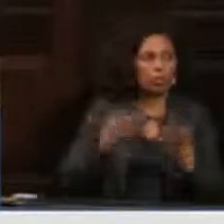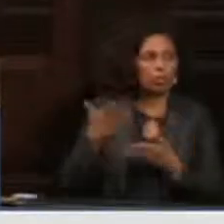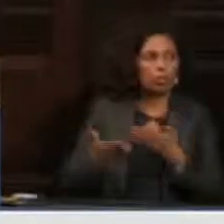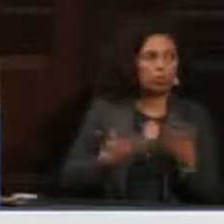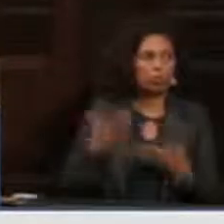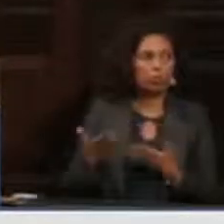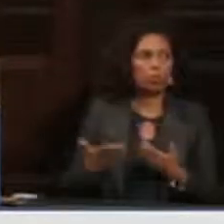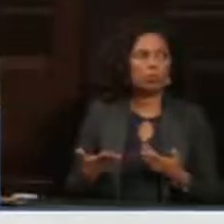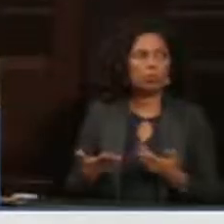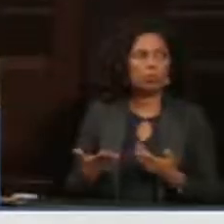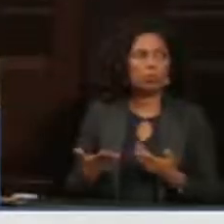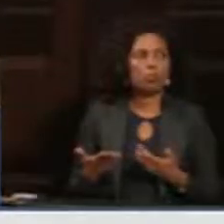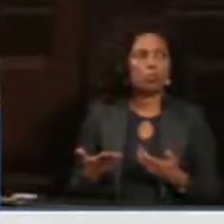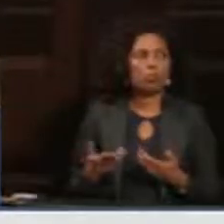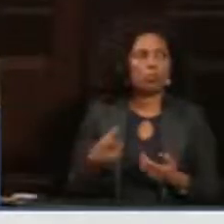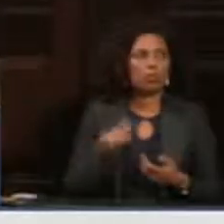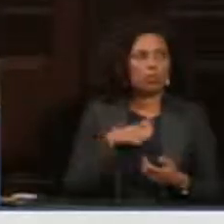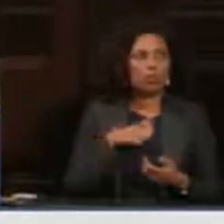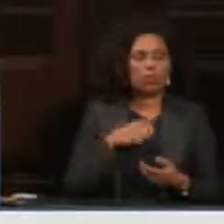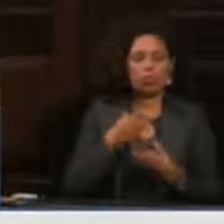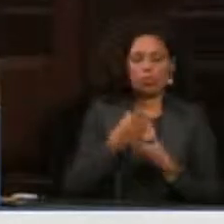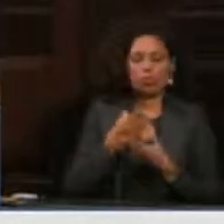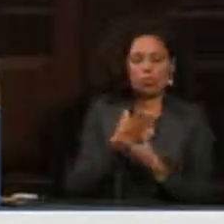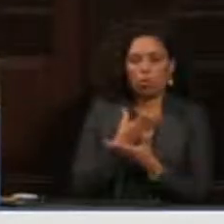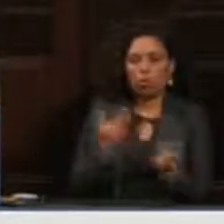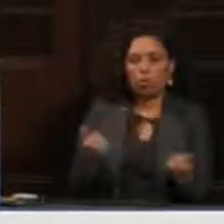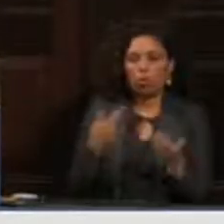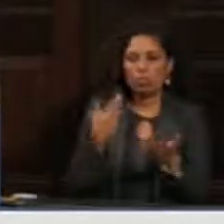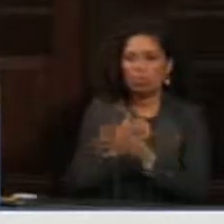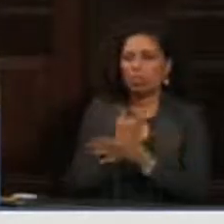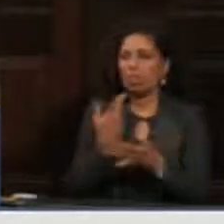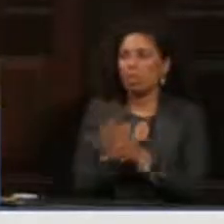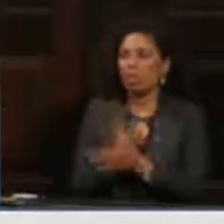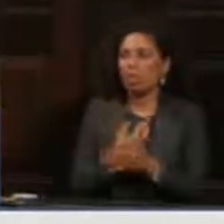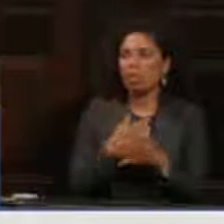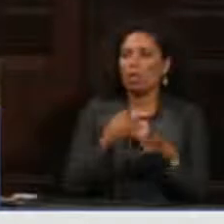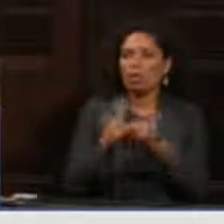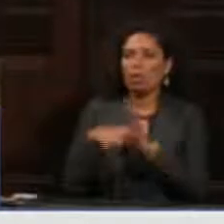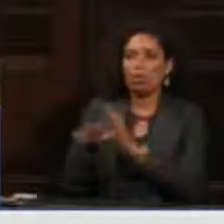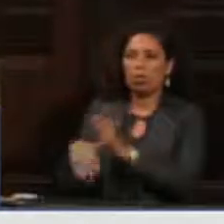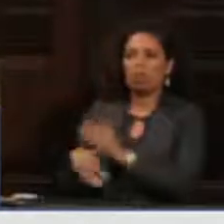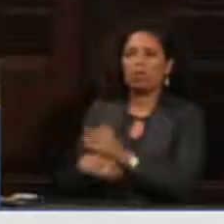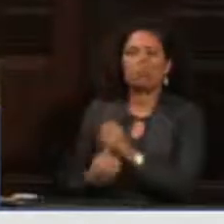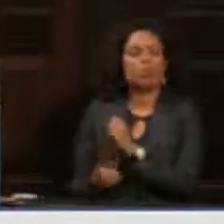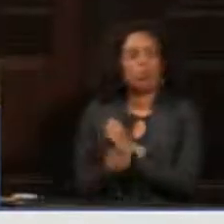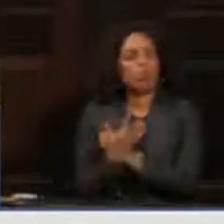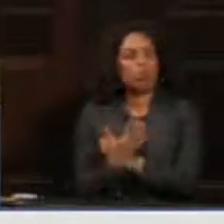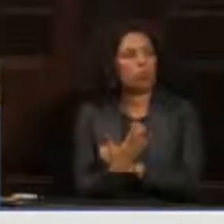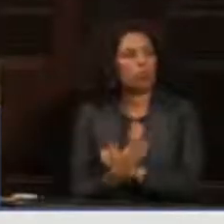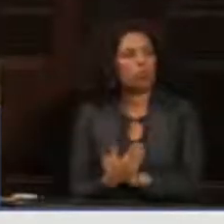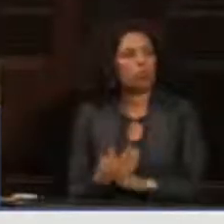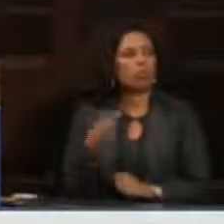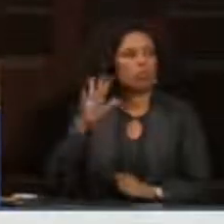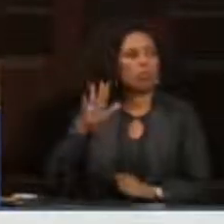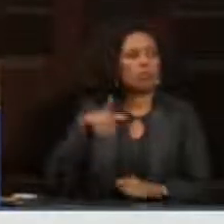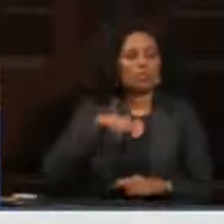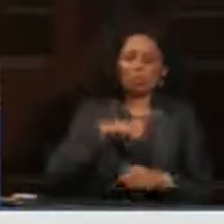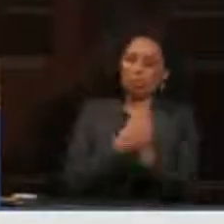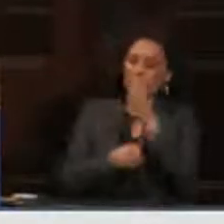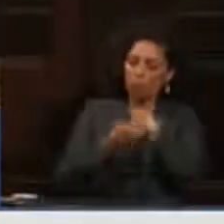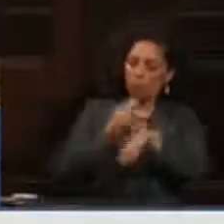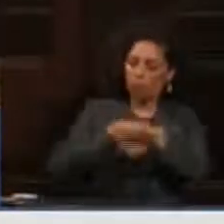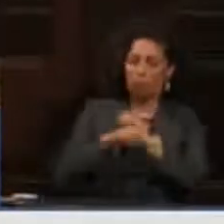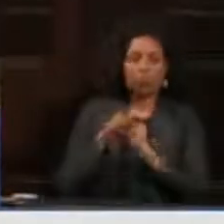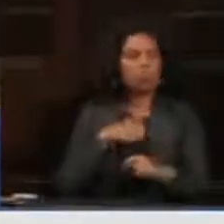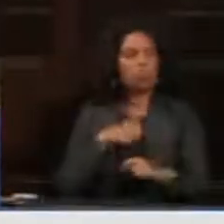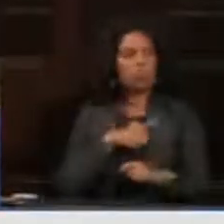não foram boas. Teve muita treta no Maracanã e tem muita treta até hoje. Mas não tem hoje só da administração. Tem treta